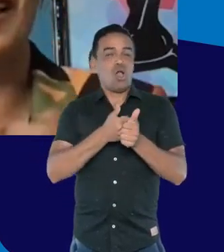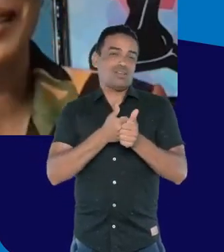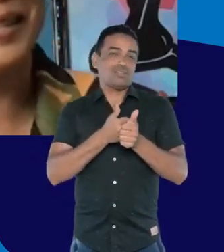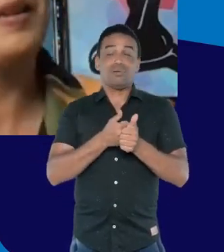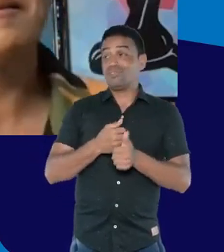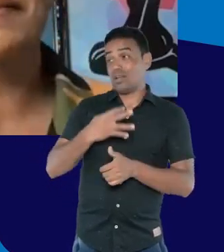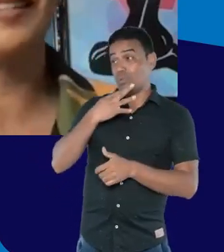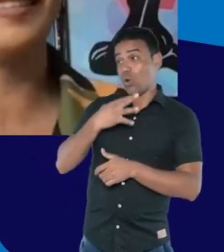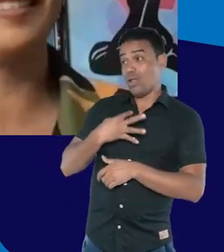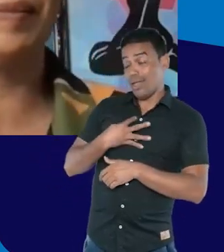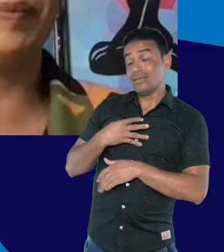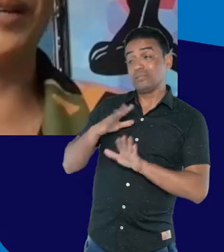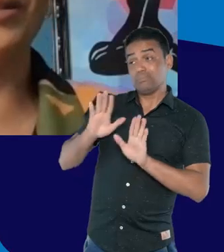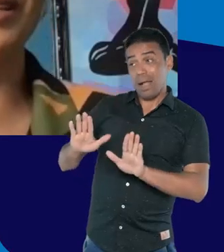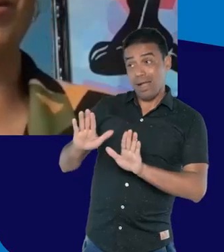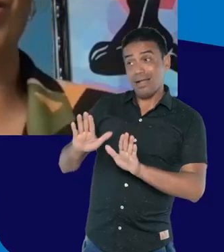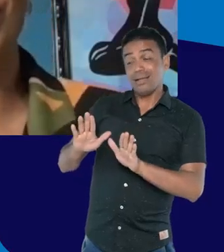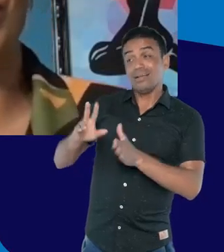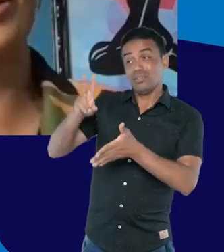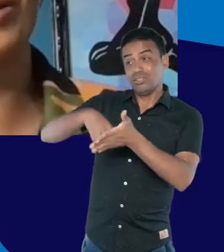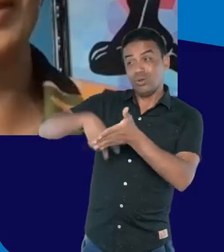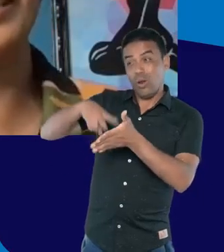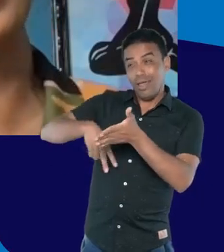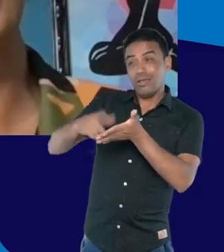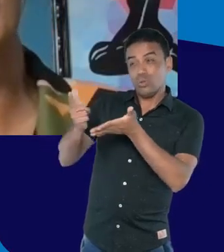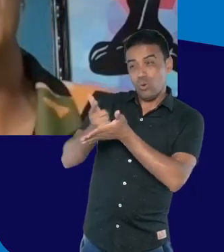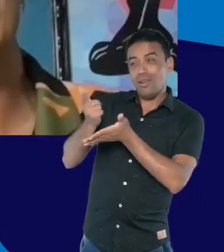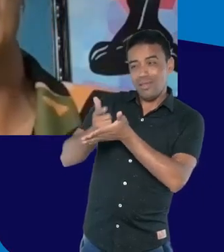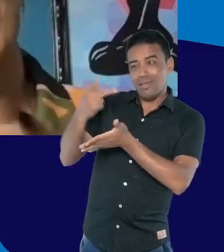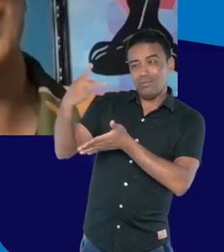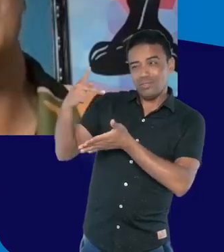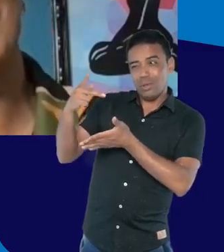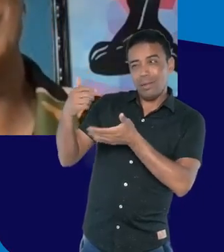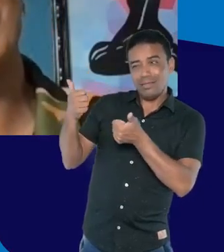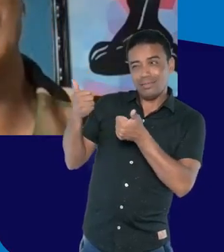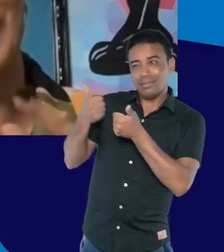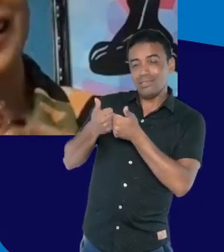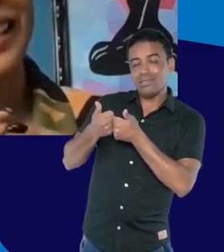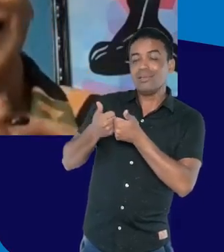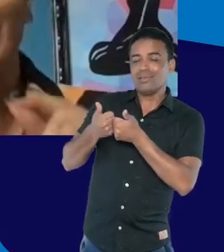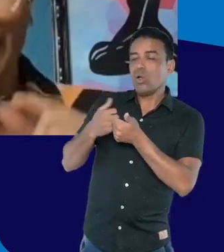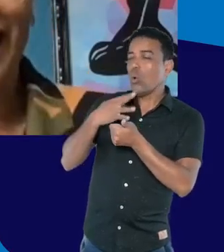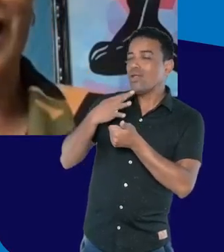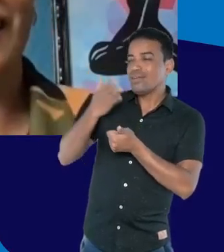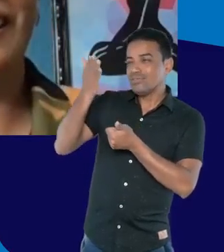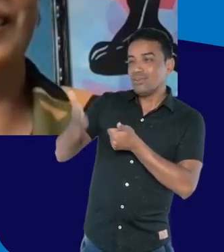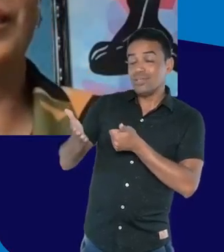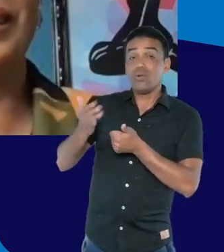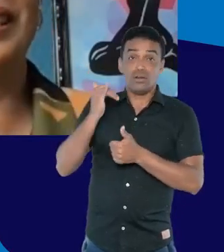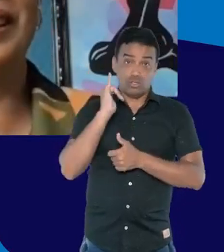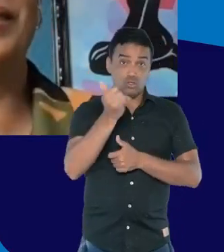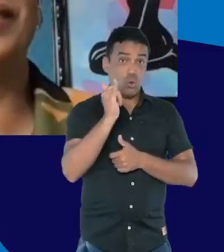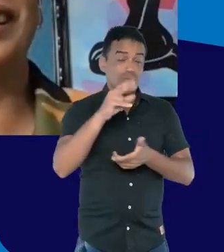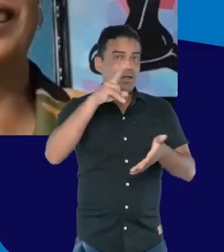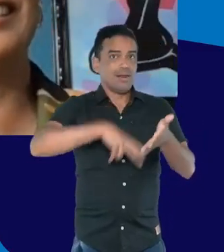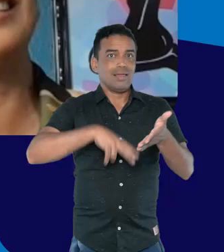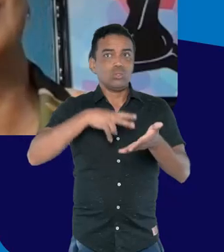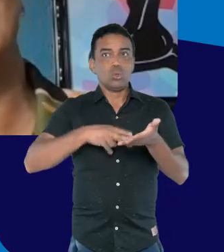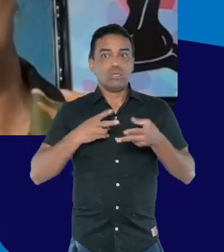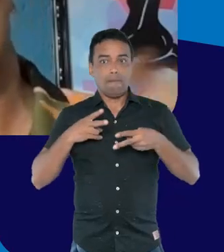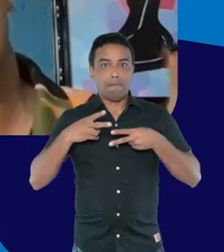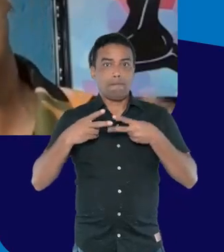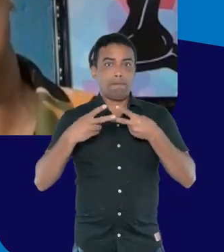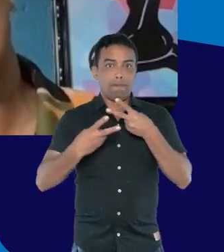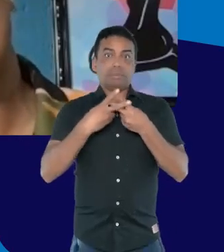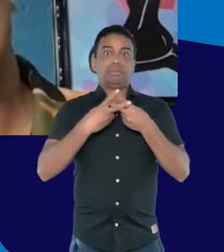você não me conhece, mas pelo livro eu já estou me sentindo próxima a você. Eu quero te contar que a leitura está travada aqui